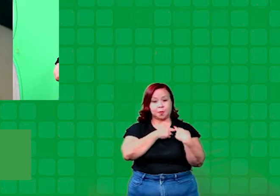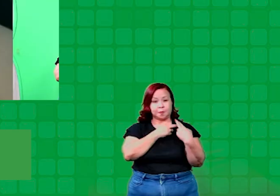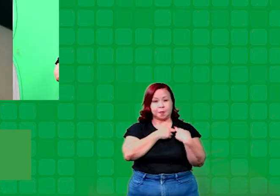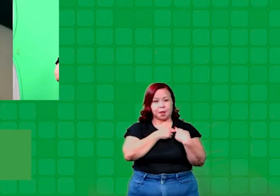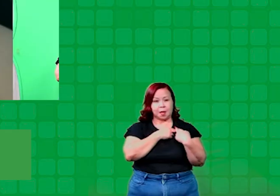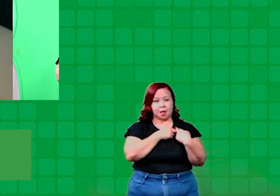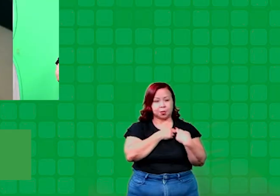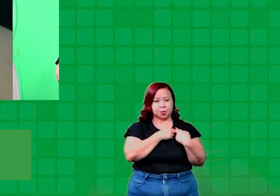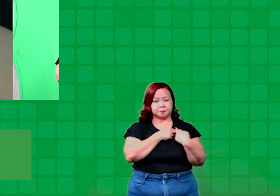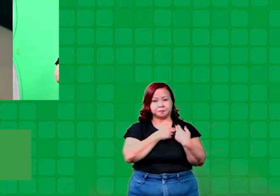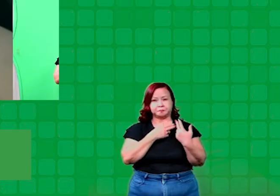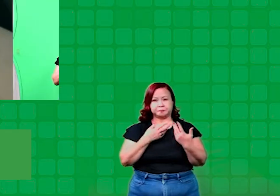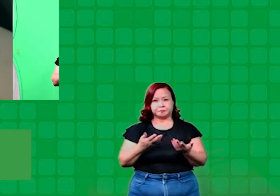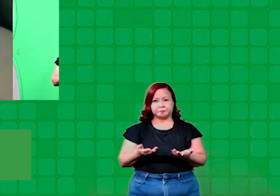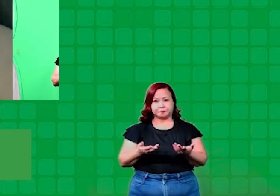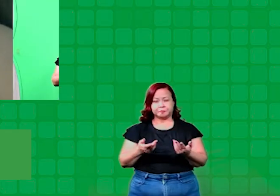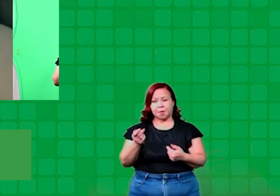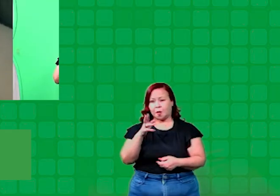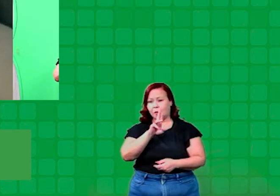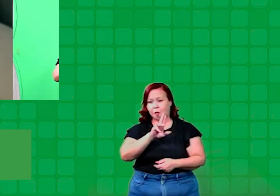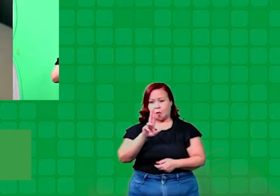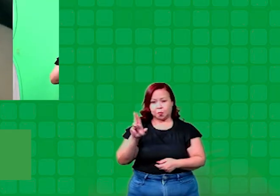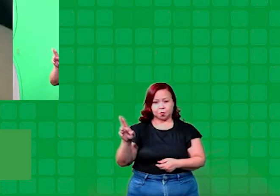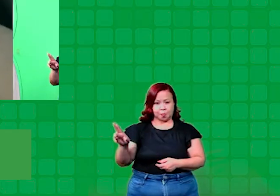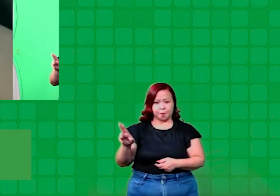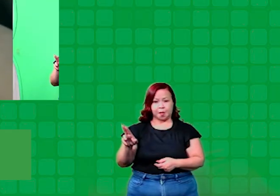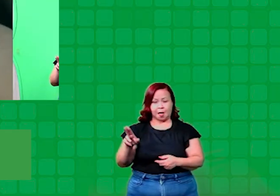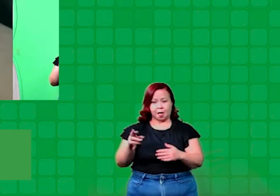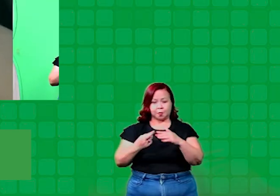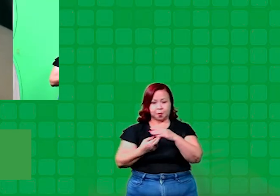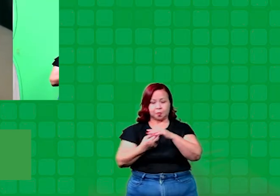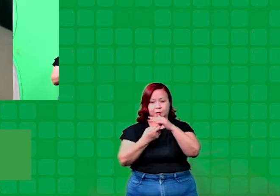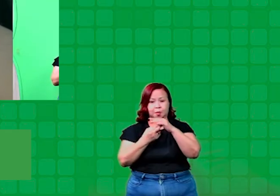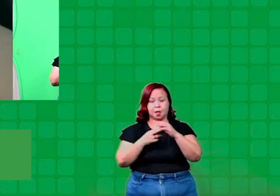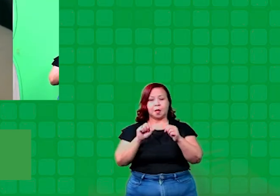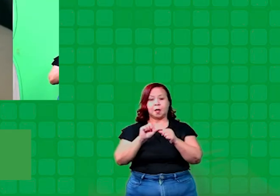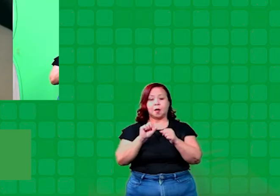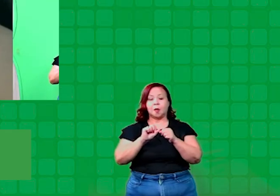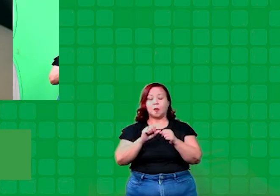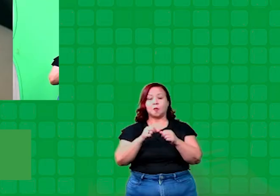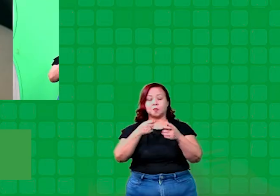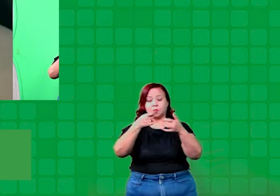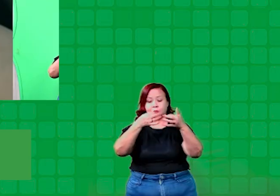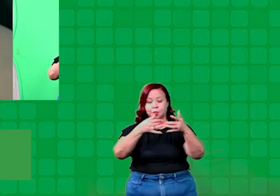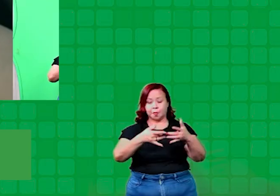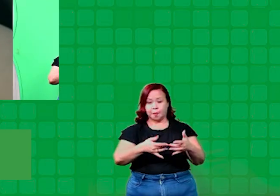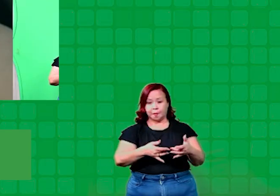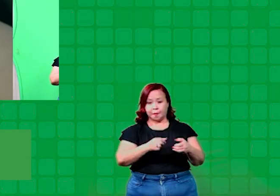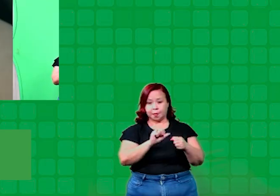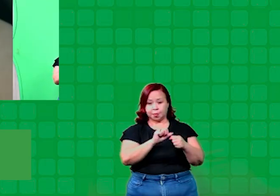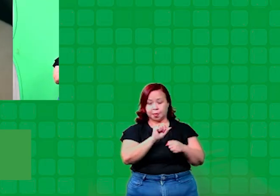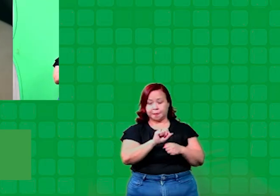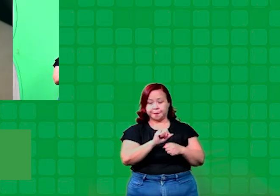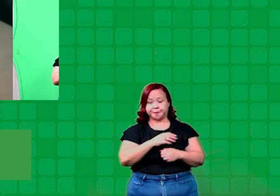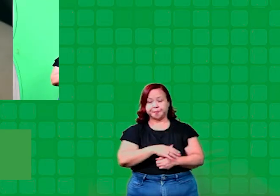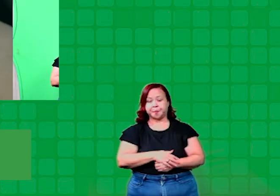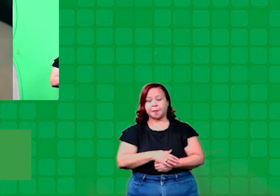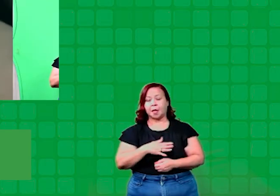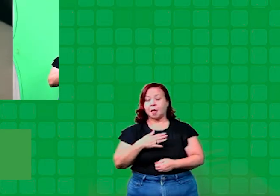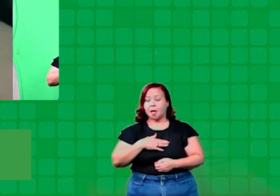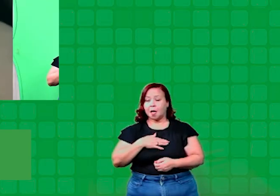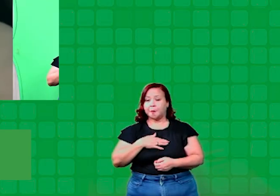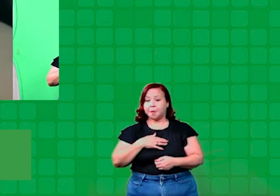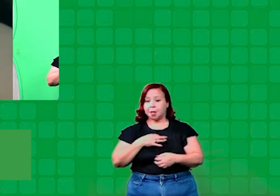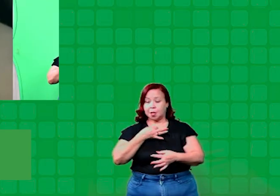gestor, nomeado pela reitoria, com a seguinte composição. Qual que é a minha sugestão?